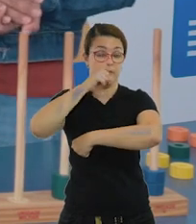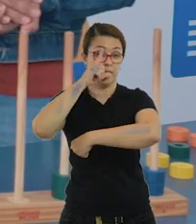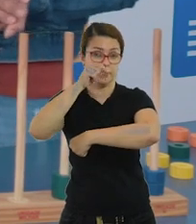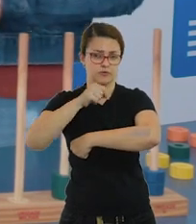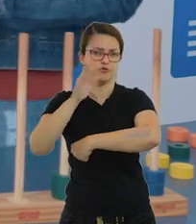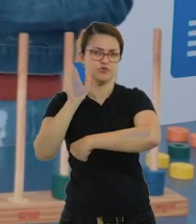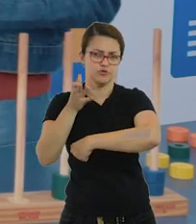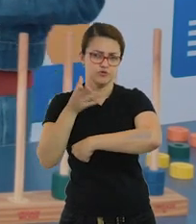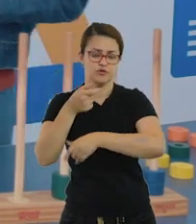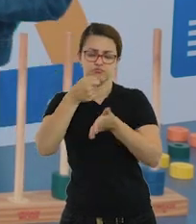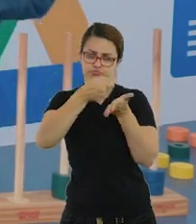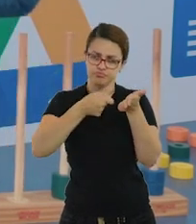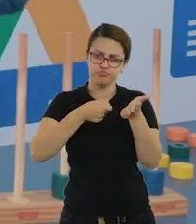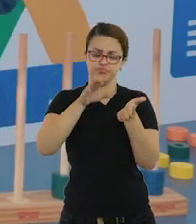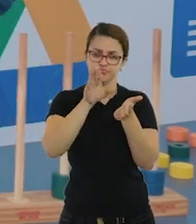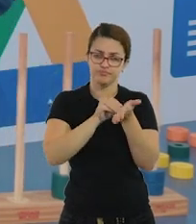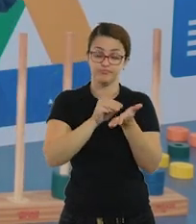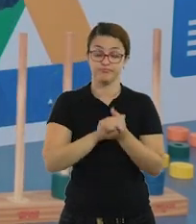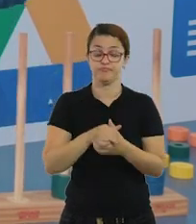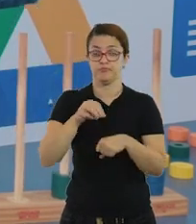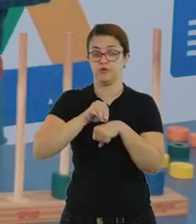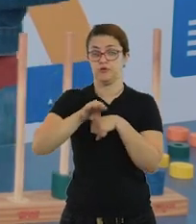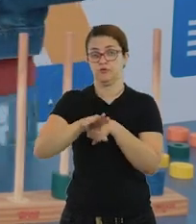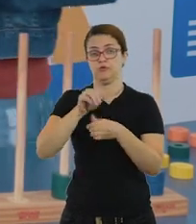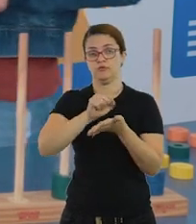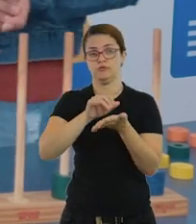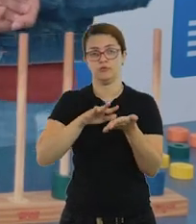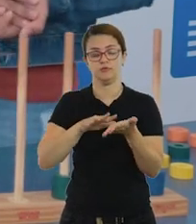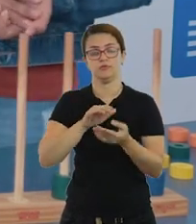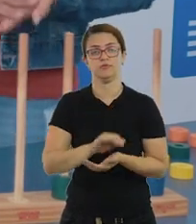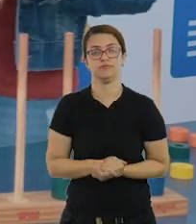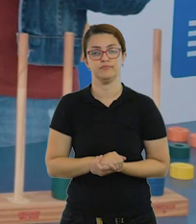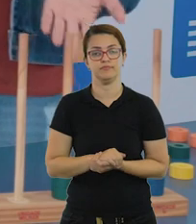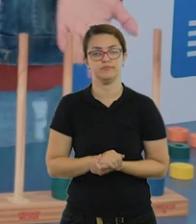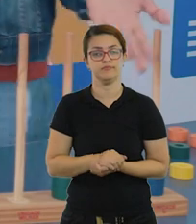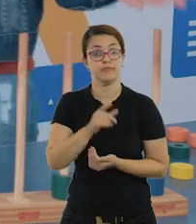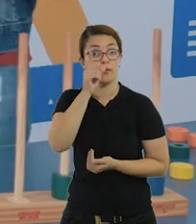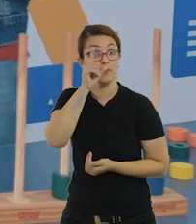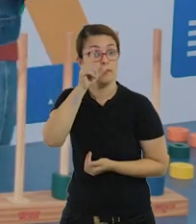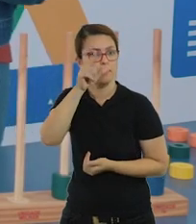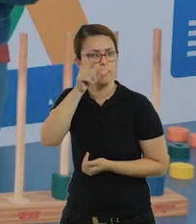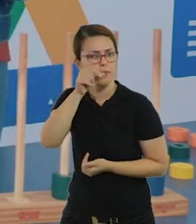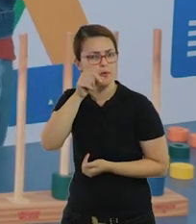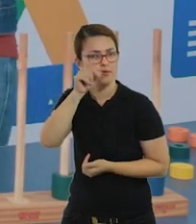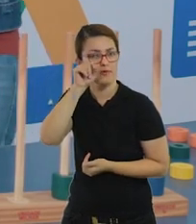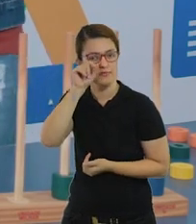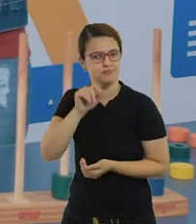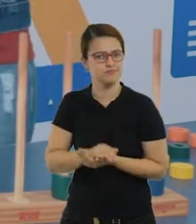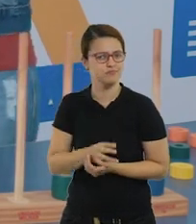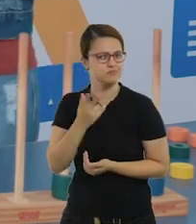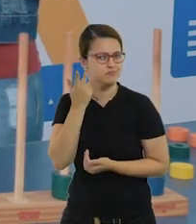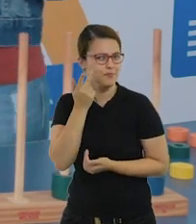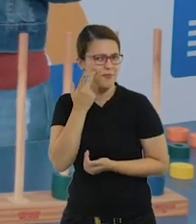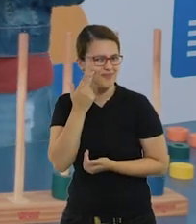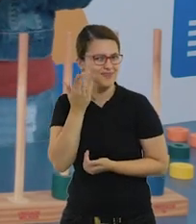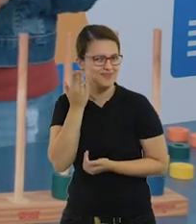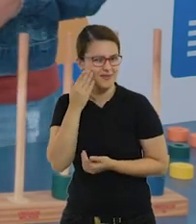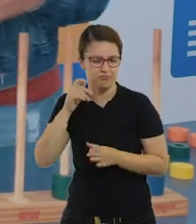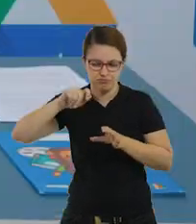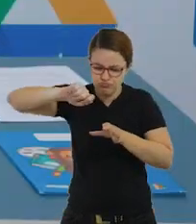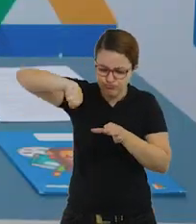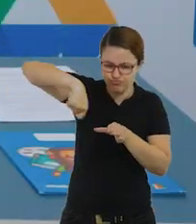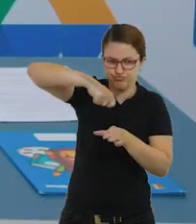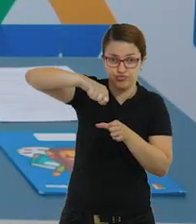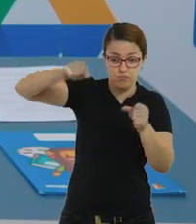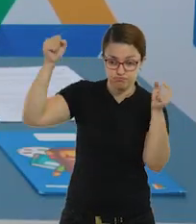que nós já realizamos, tá? Agora eu tenho uma sugestão de uma atividade para vocês. As bruxas, normalmente, elas preparam, né, poções